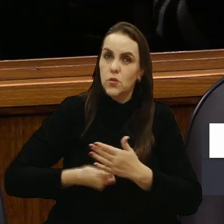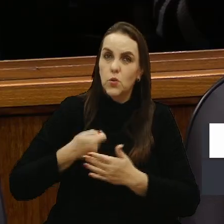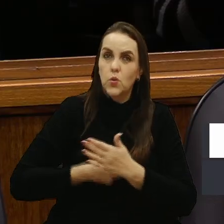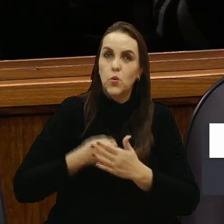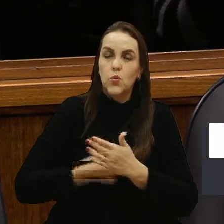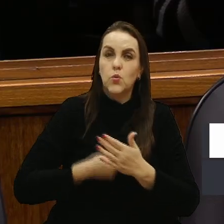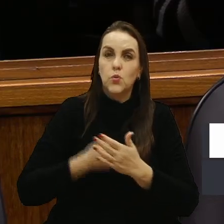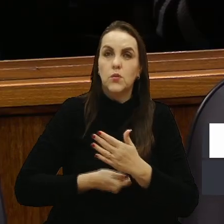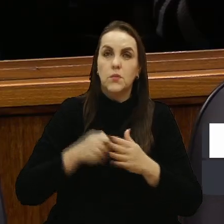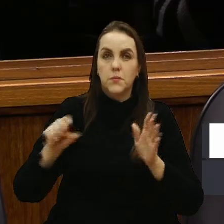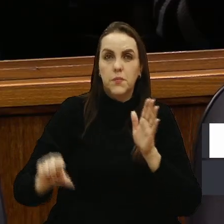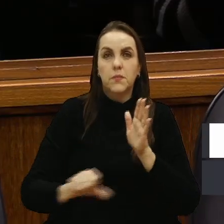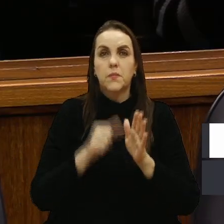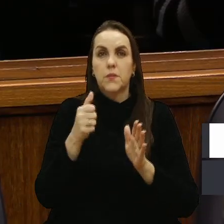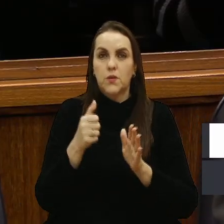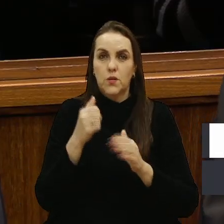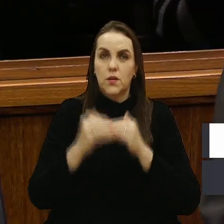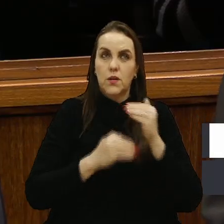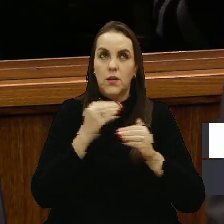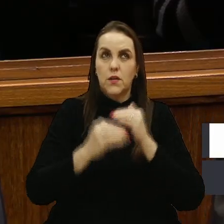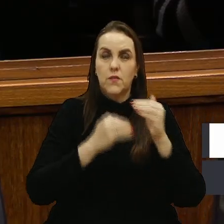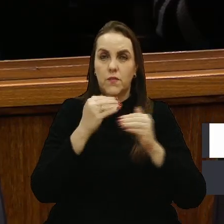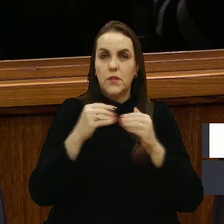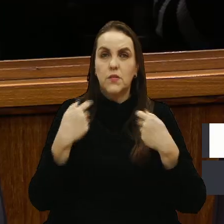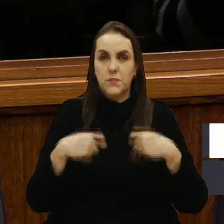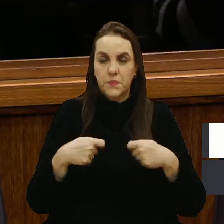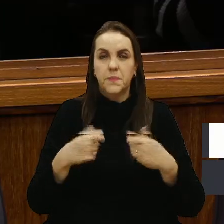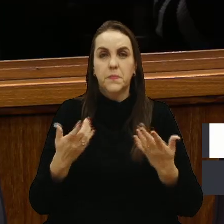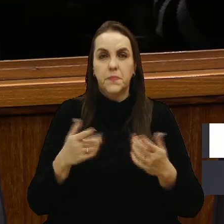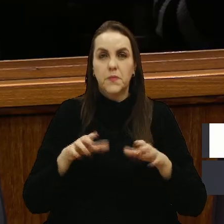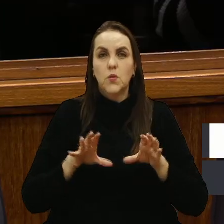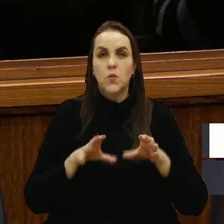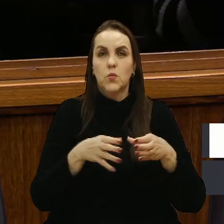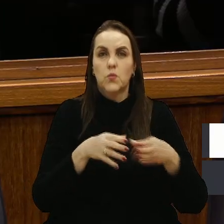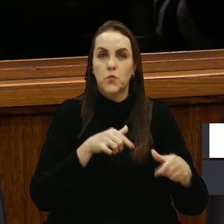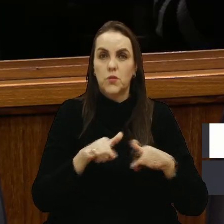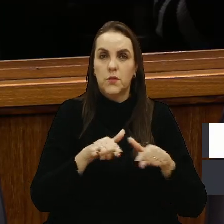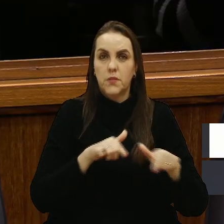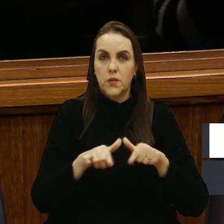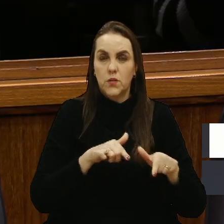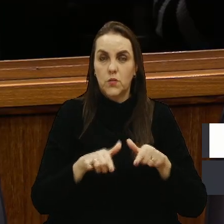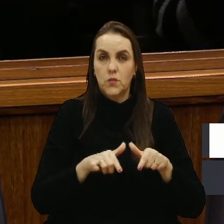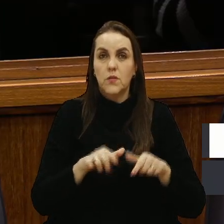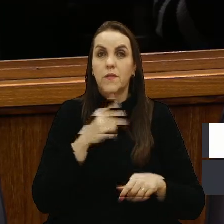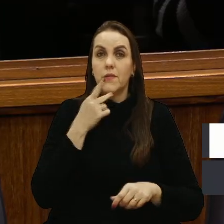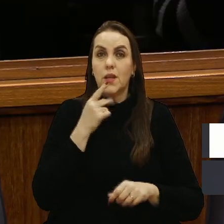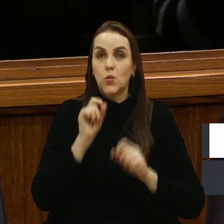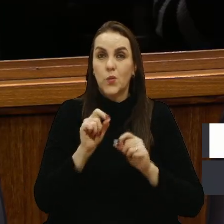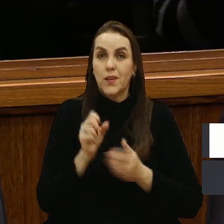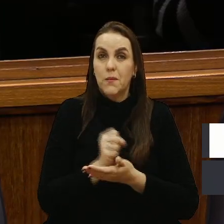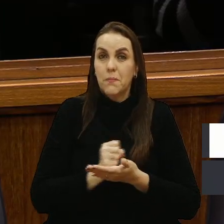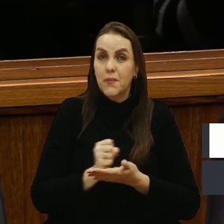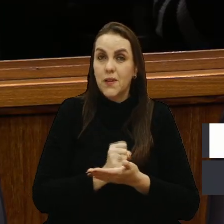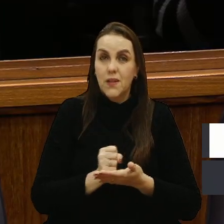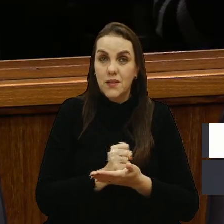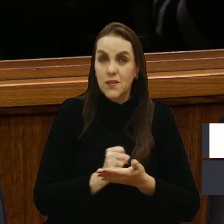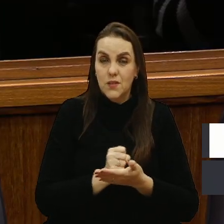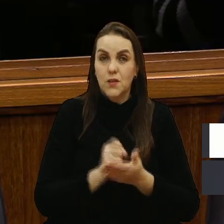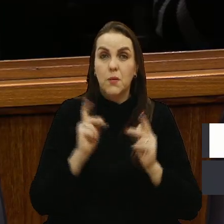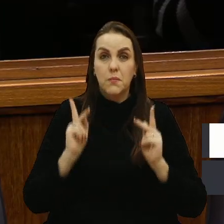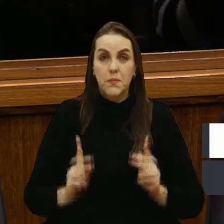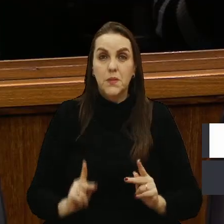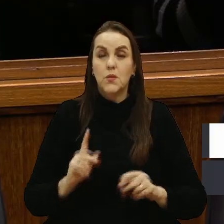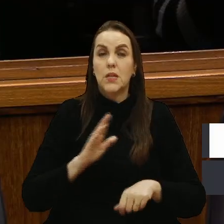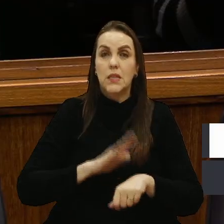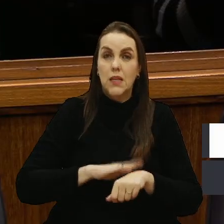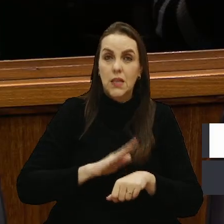por essa melhoria e por esse avanço necessário para a classe trabalhadora, porque aqui a gente está falando do básico, que é as pessoas tendo tempo